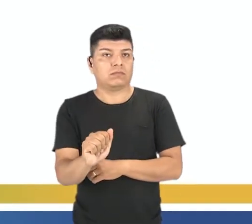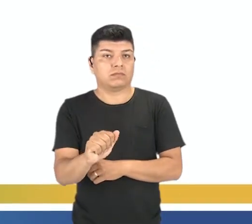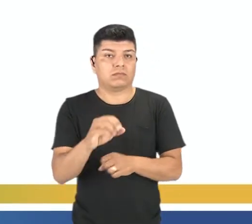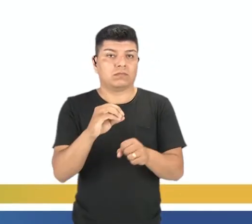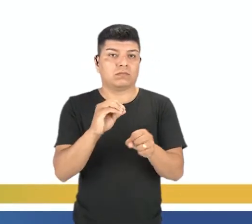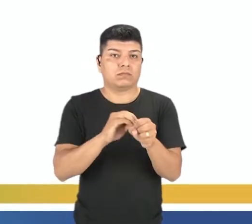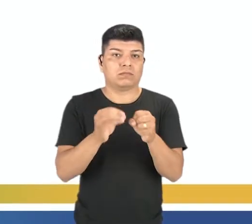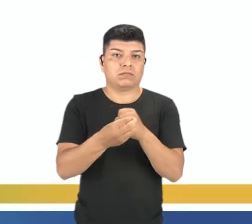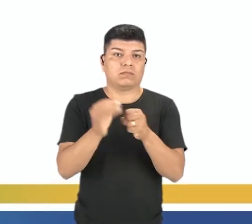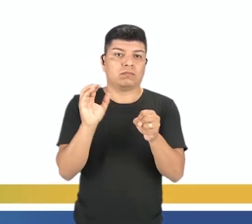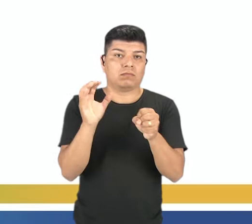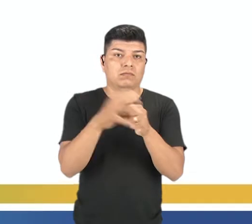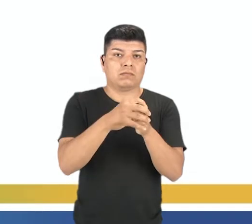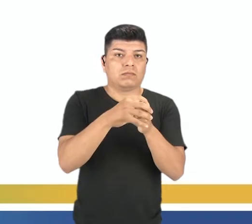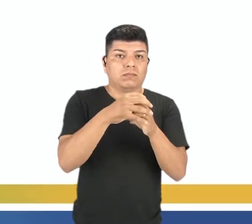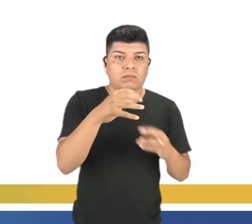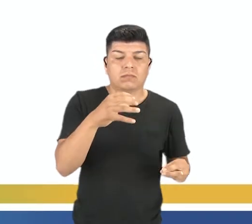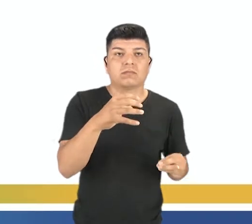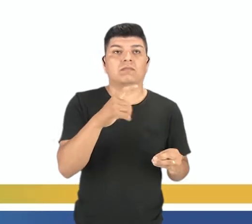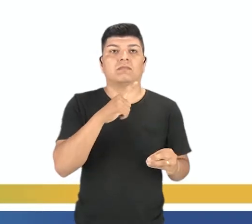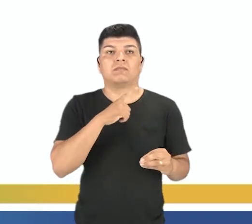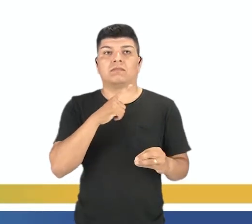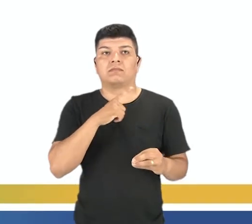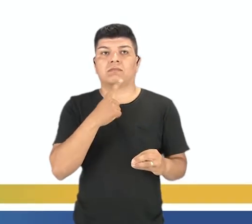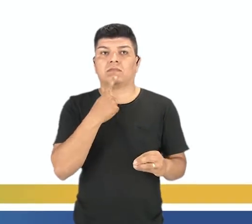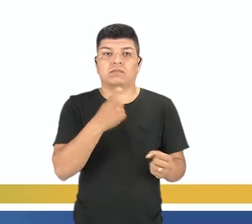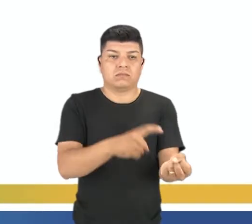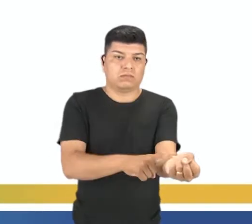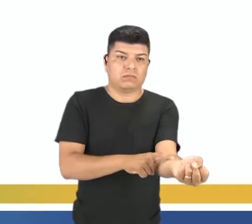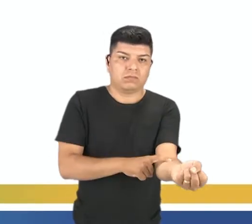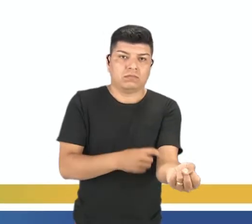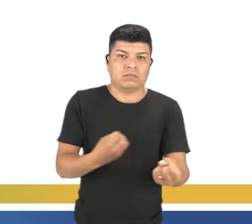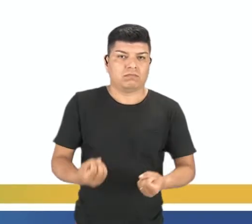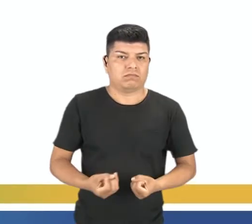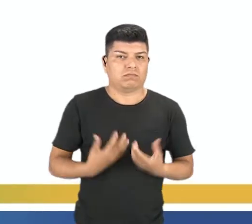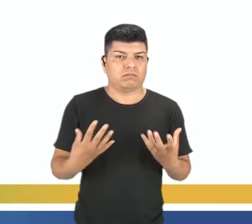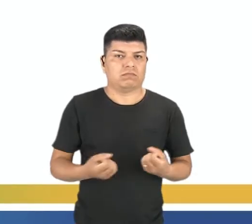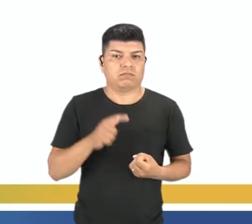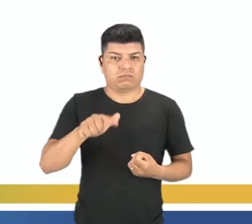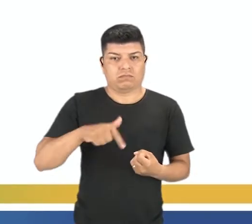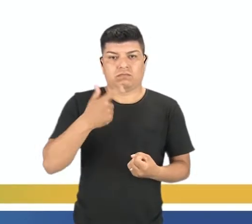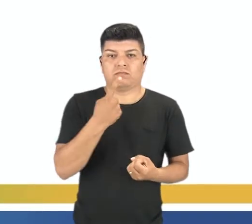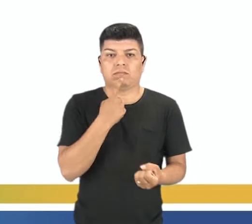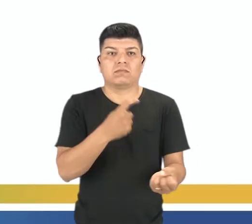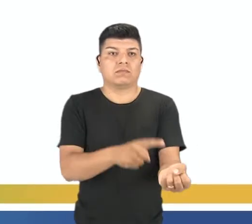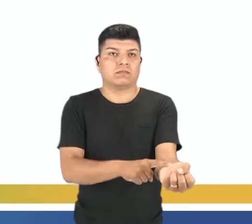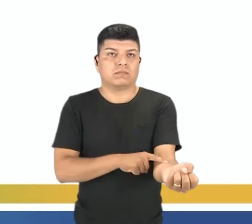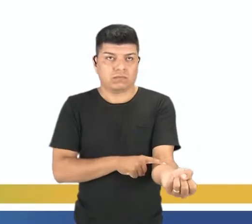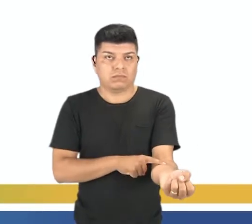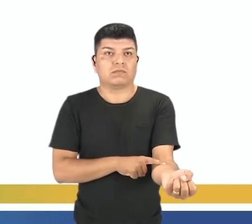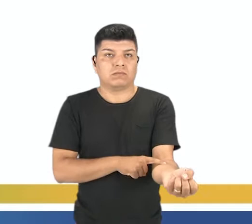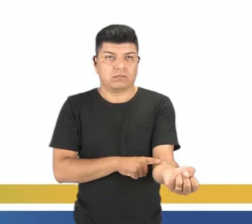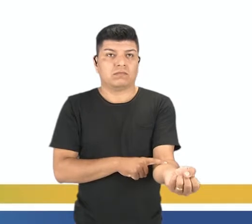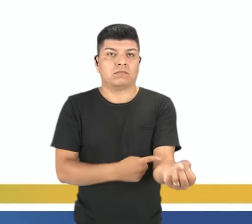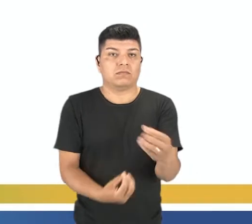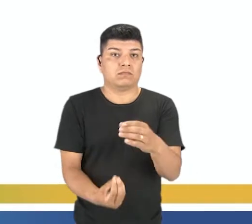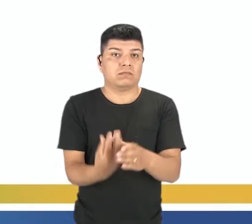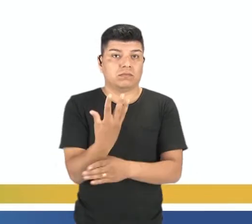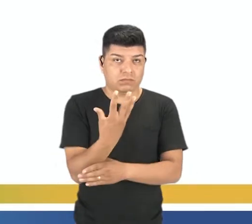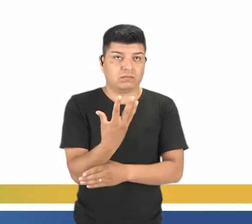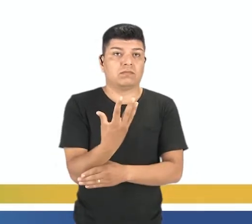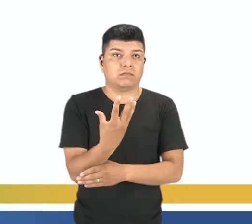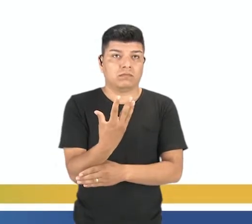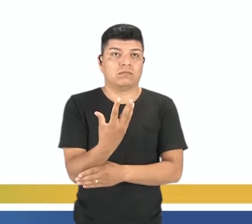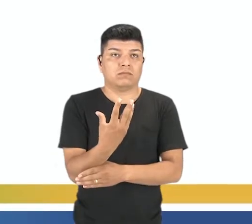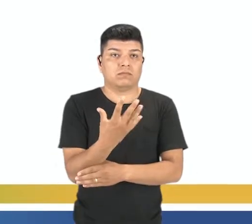os aglutinogênios. Então, quando o nosso sangue reage com algum outro sangue, o aglutinogênio é formado, esse